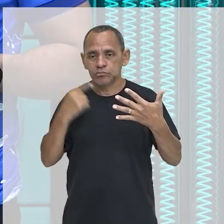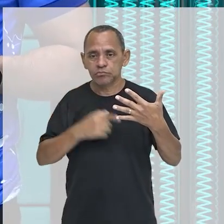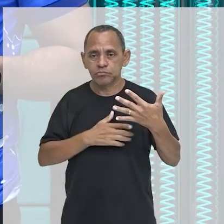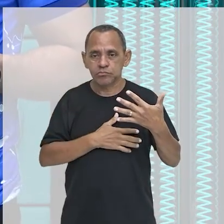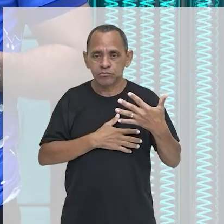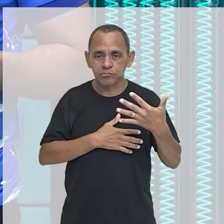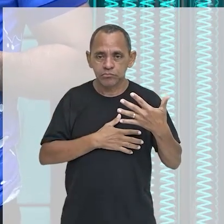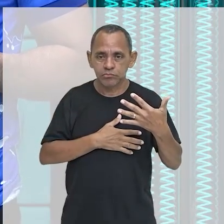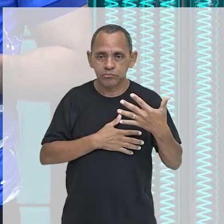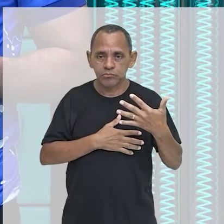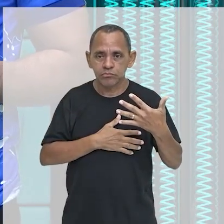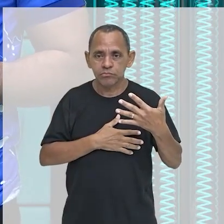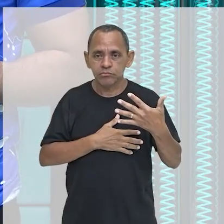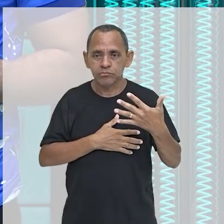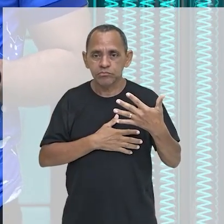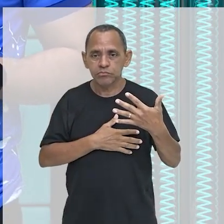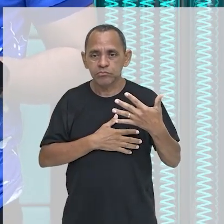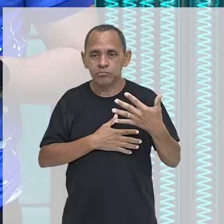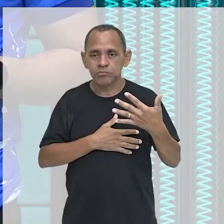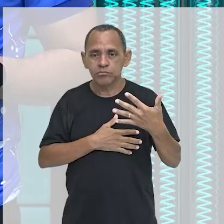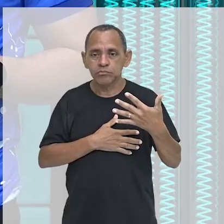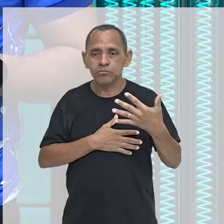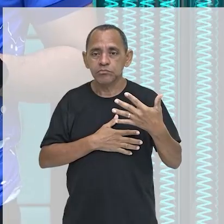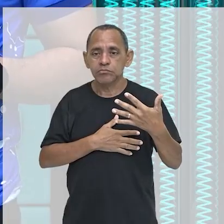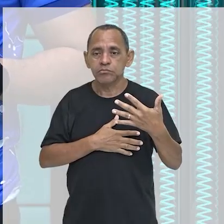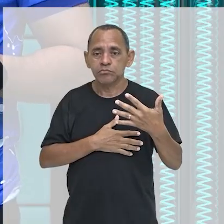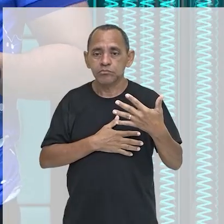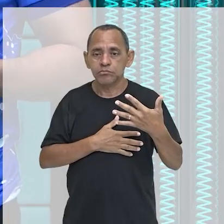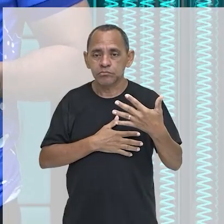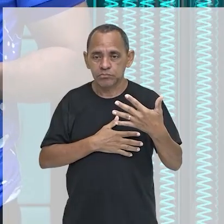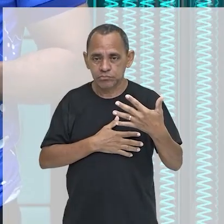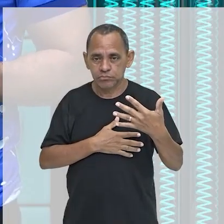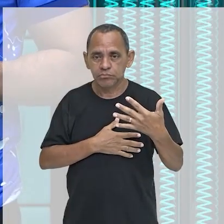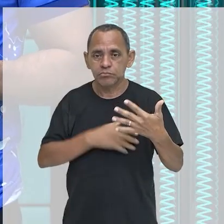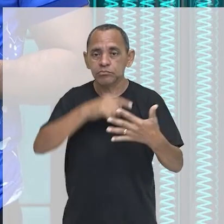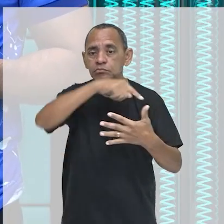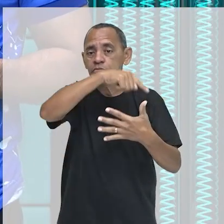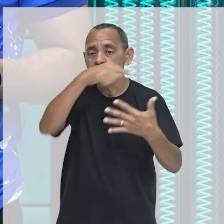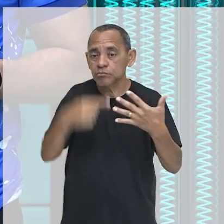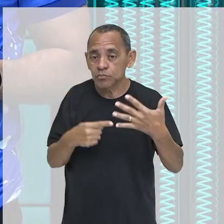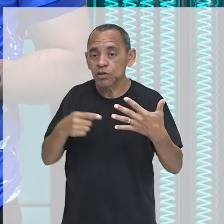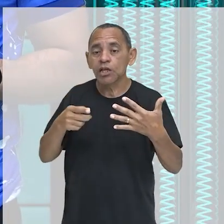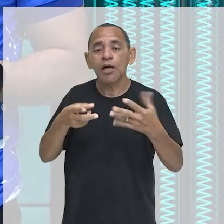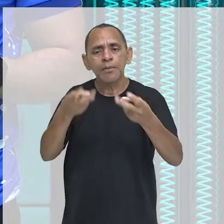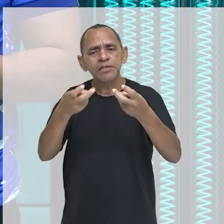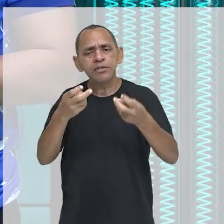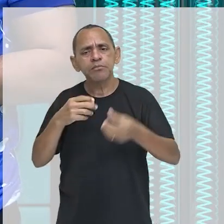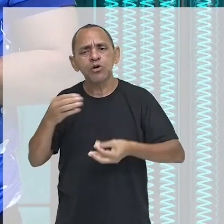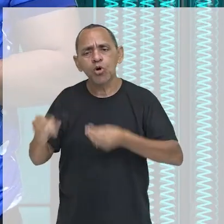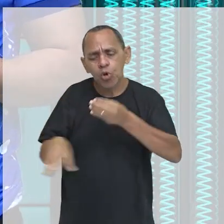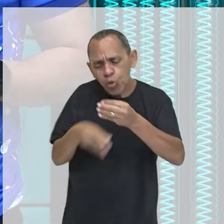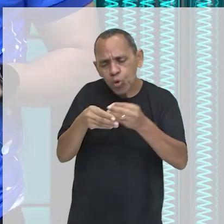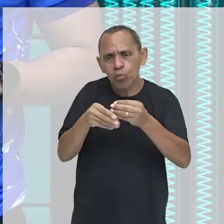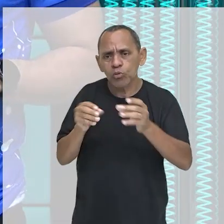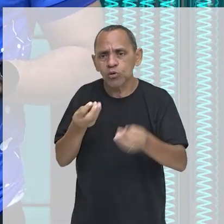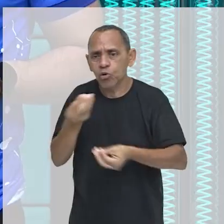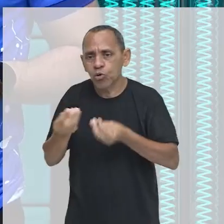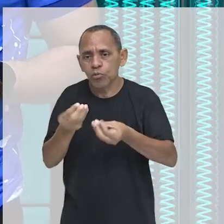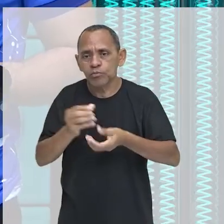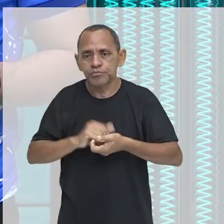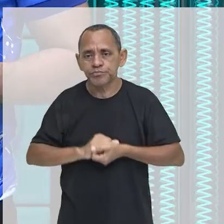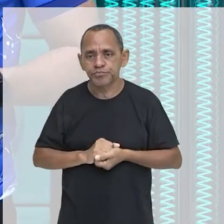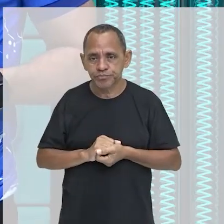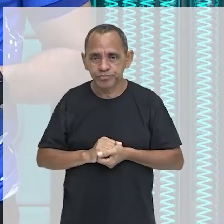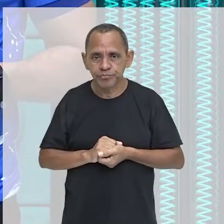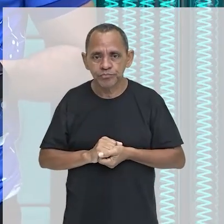it was raining. Although it was raining. Olha só o complemento. Vou mostrar agora.